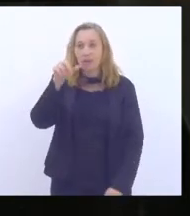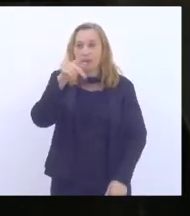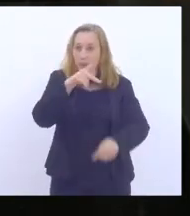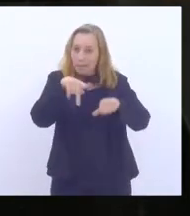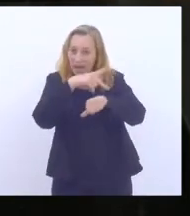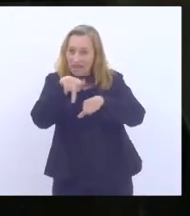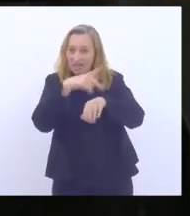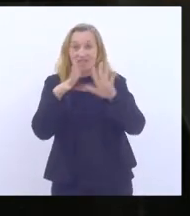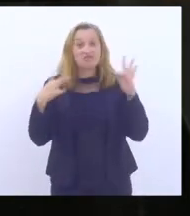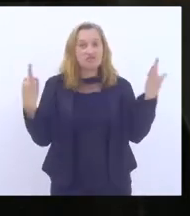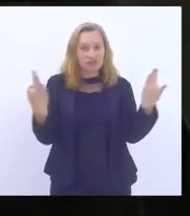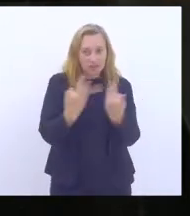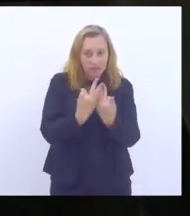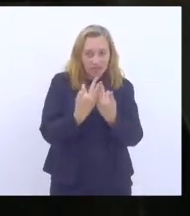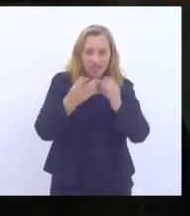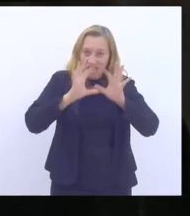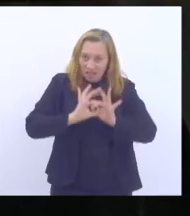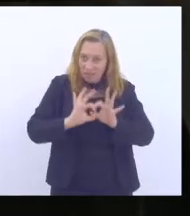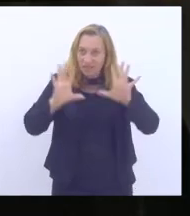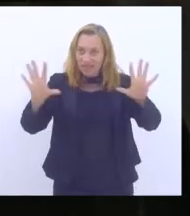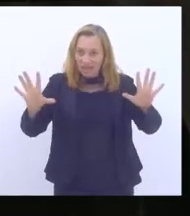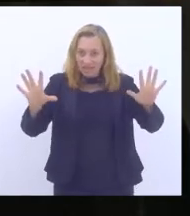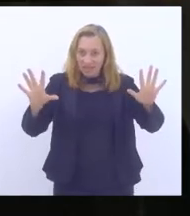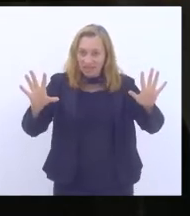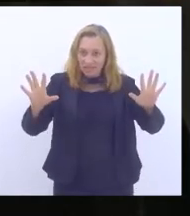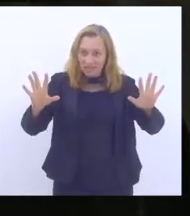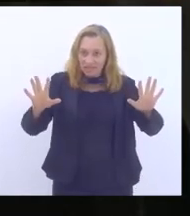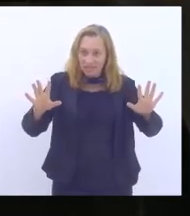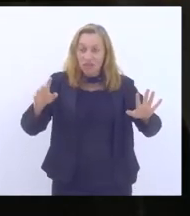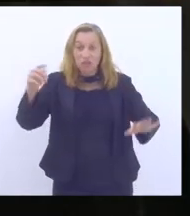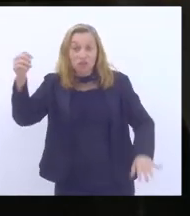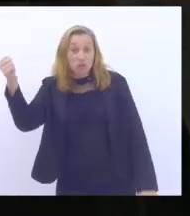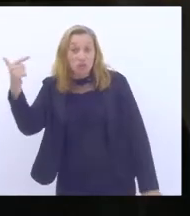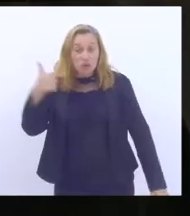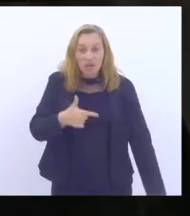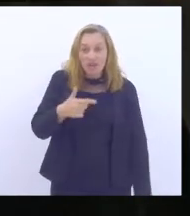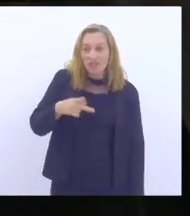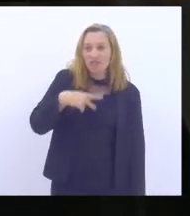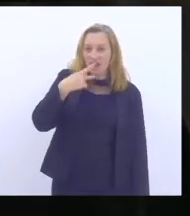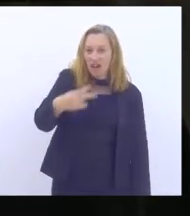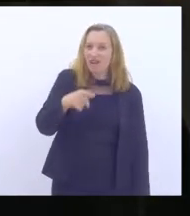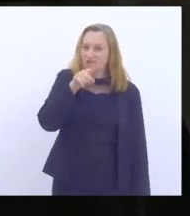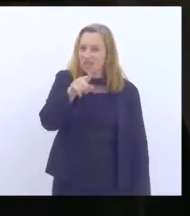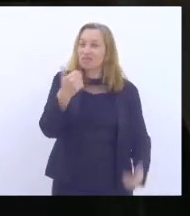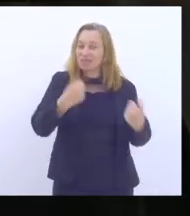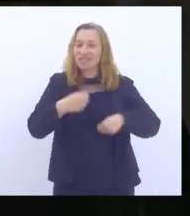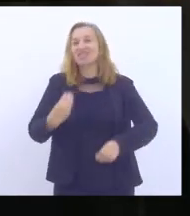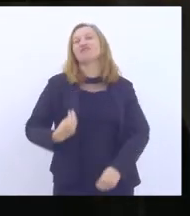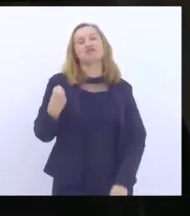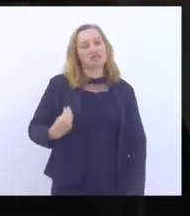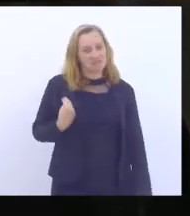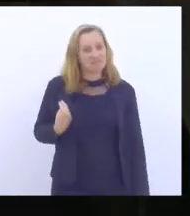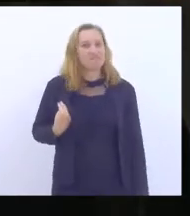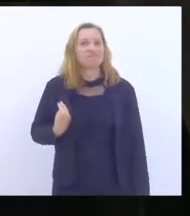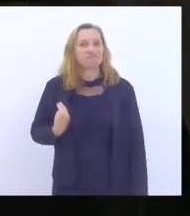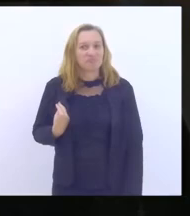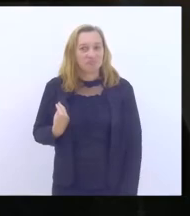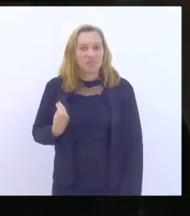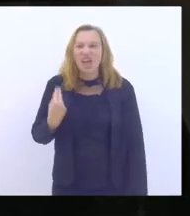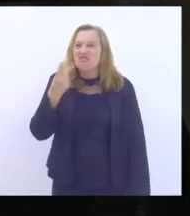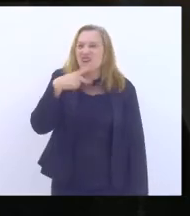família e liberdade mais do que falar você tem que viver a